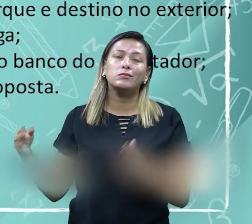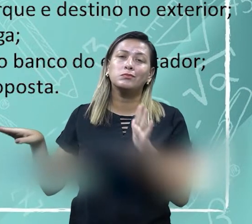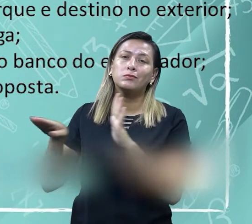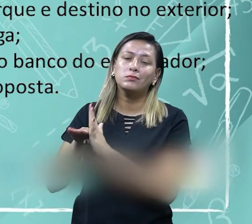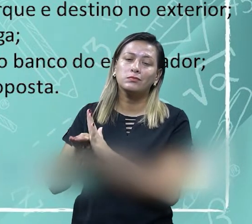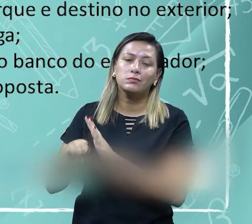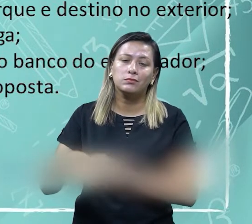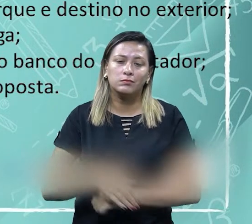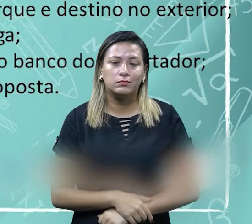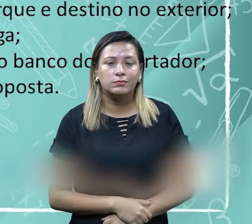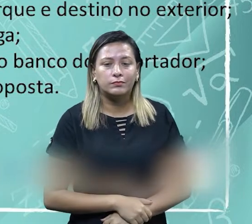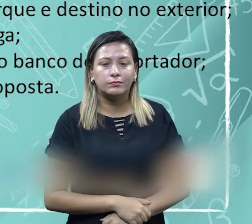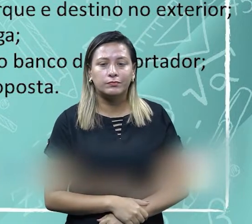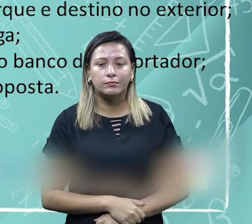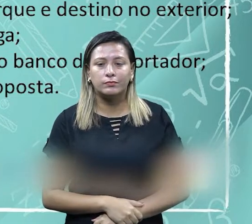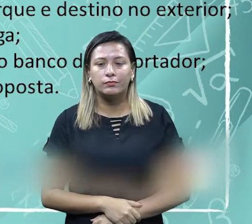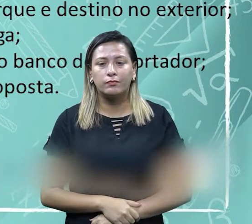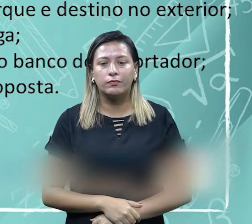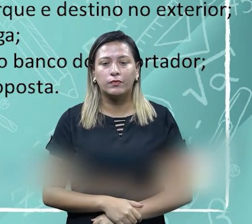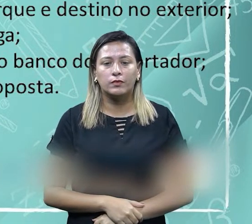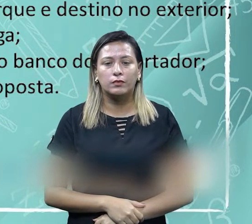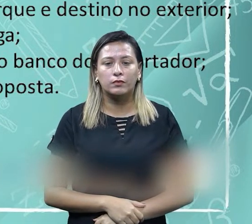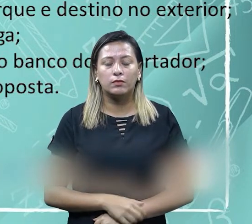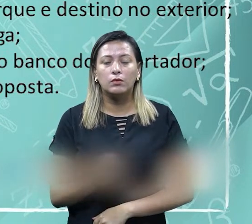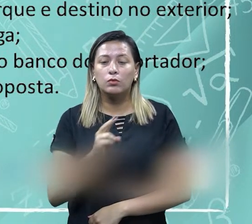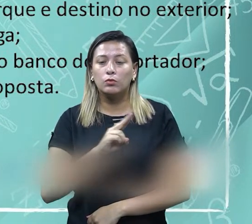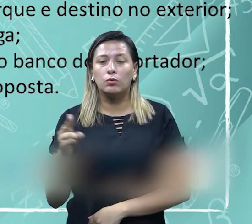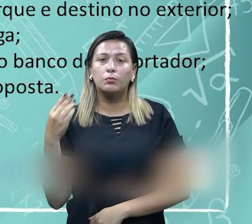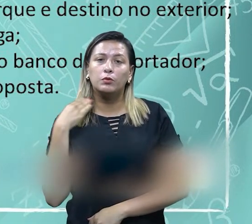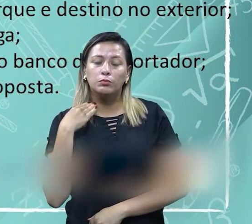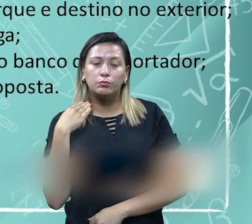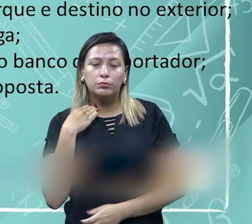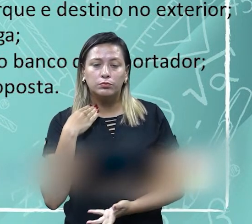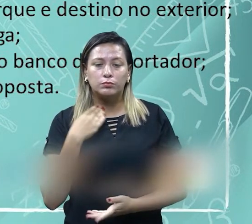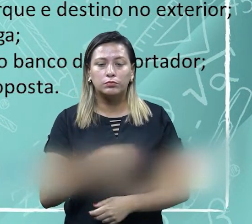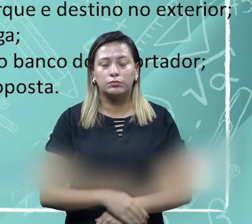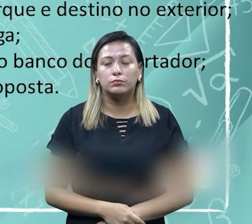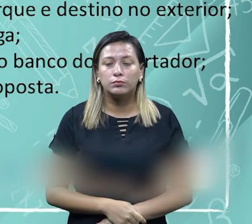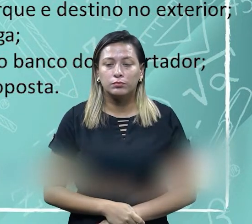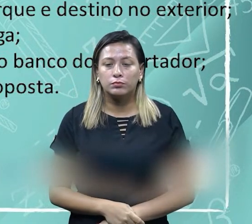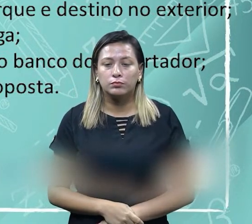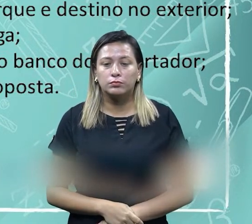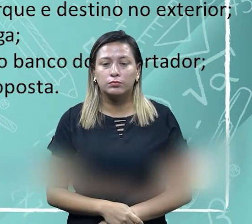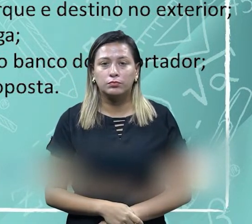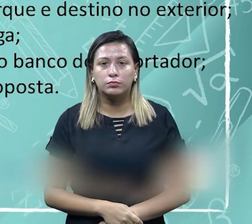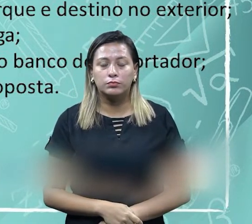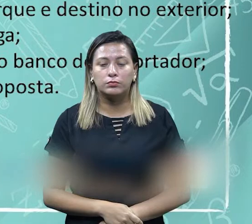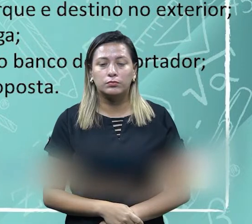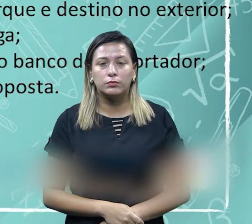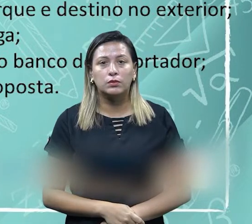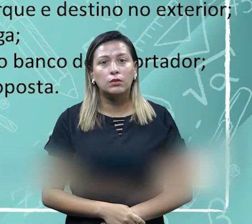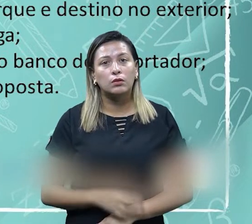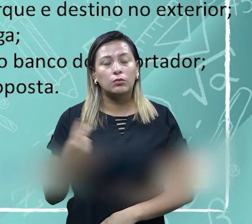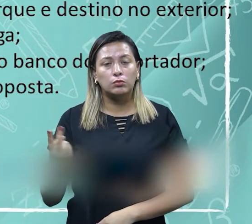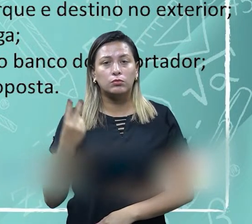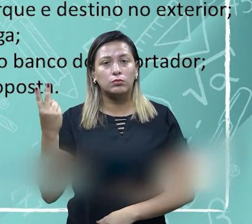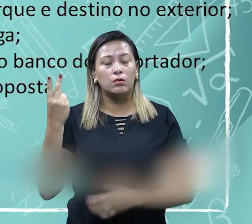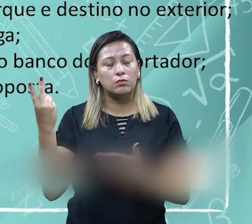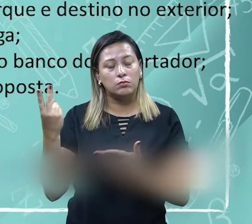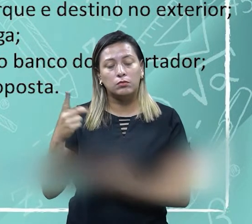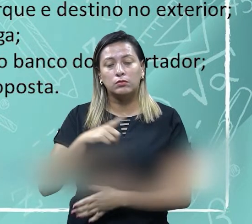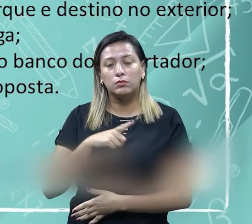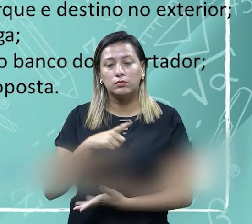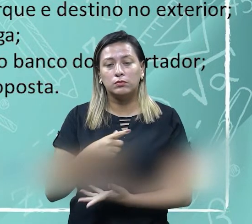chegar, tem que estar descrito lá. Identificação do banco do exportador, tá certo? Qual é o banco que vai receber esse